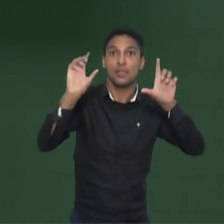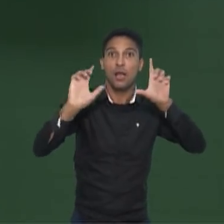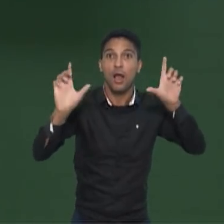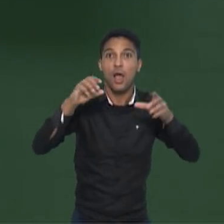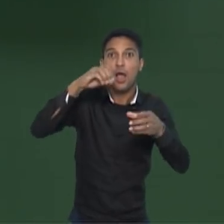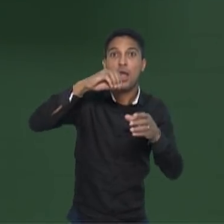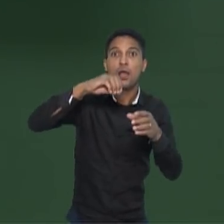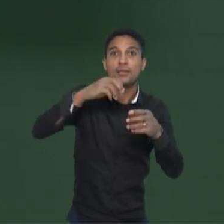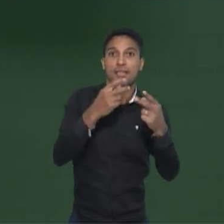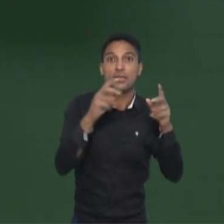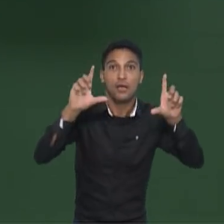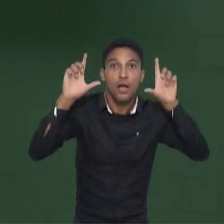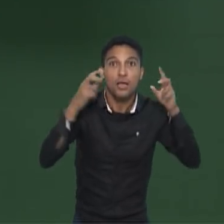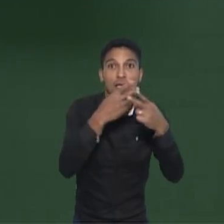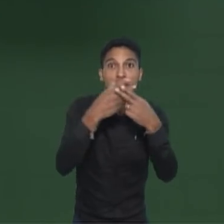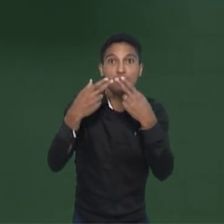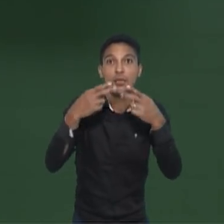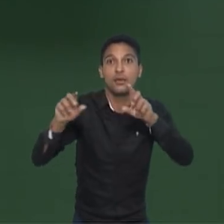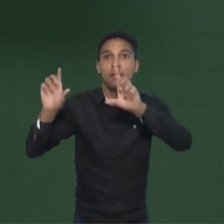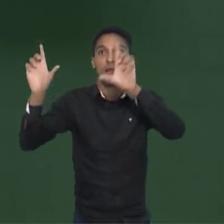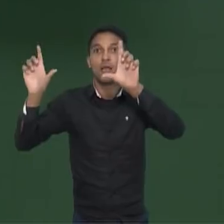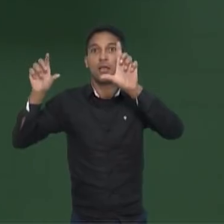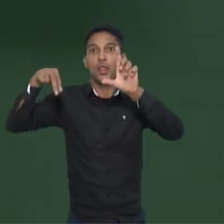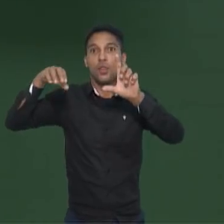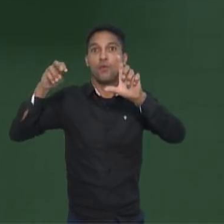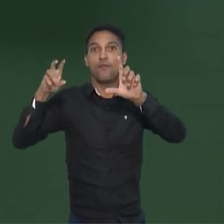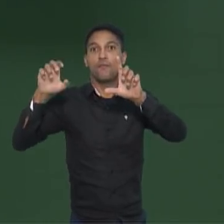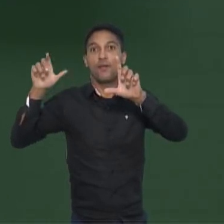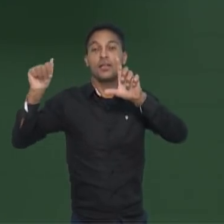nas séries e nas telenovelas.